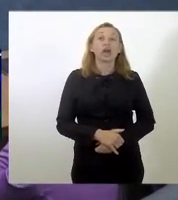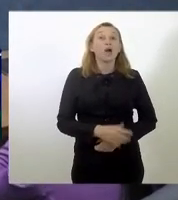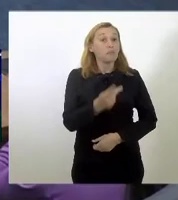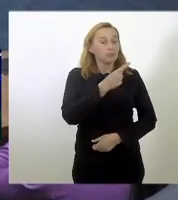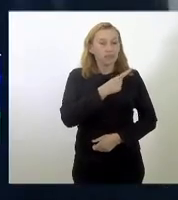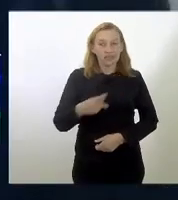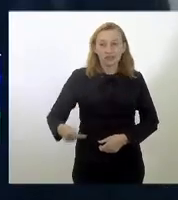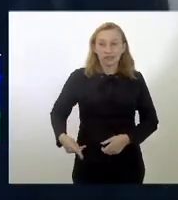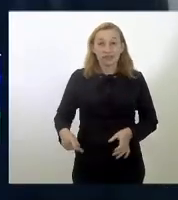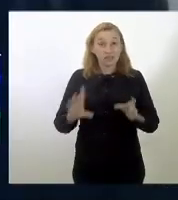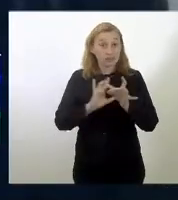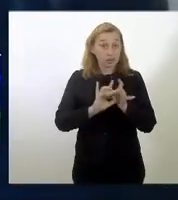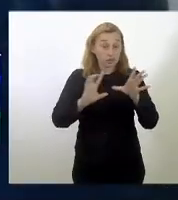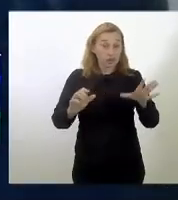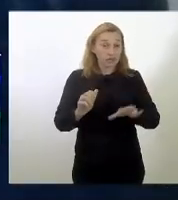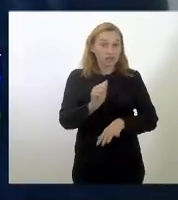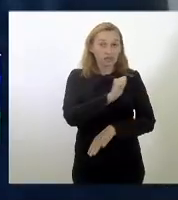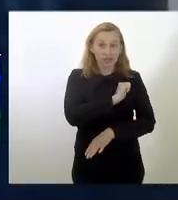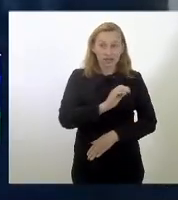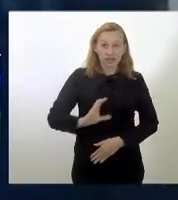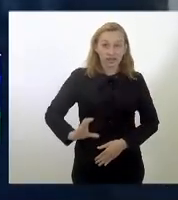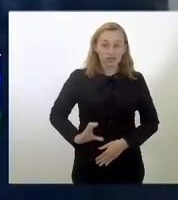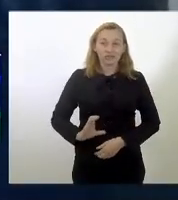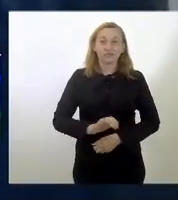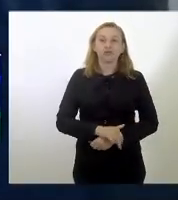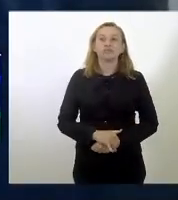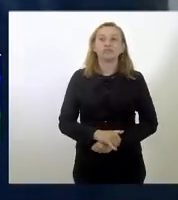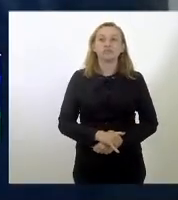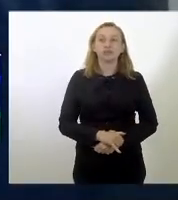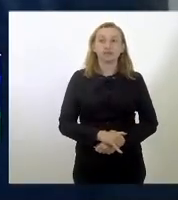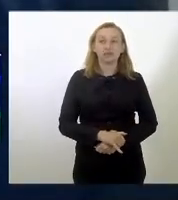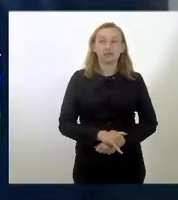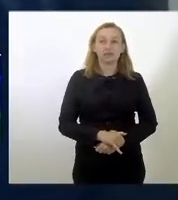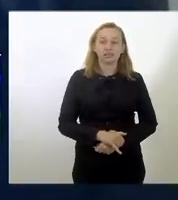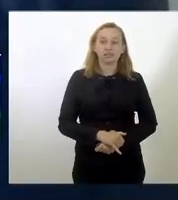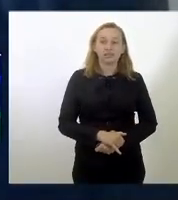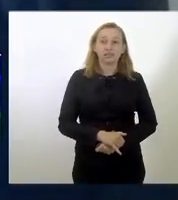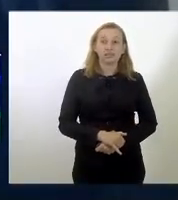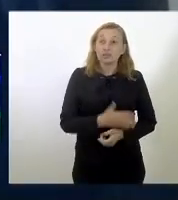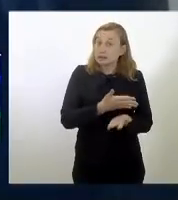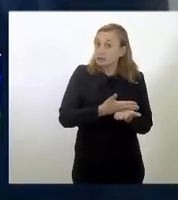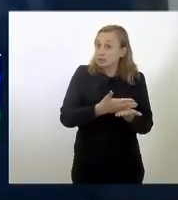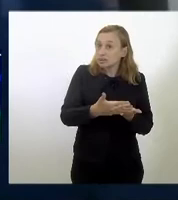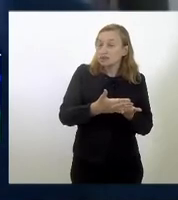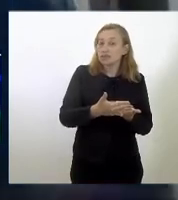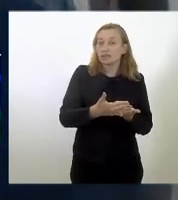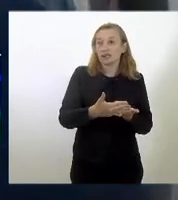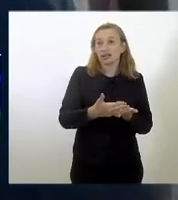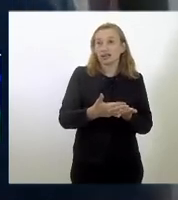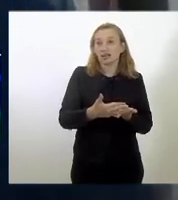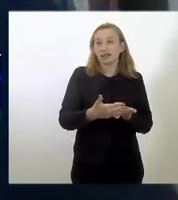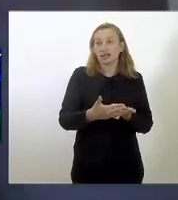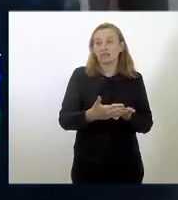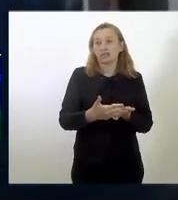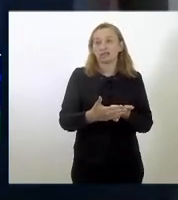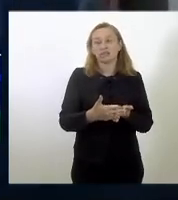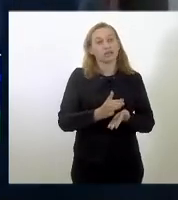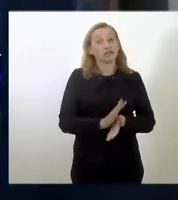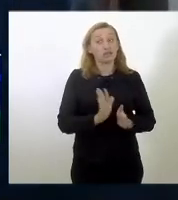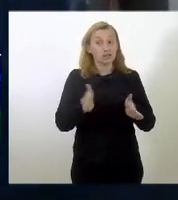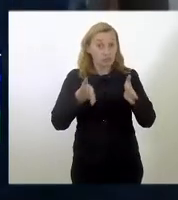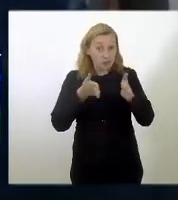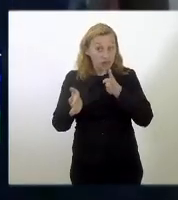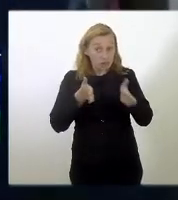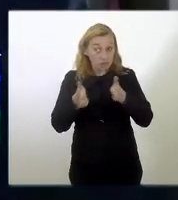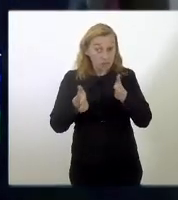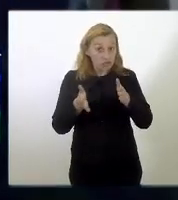Presidente democrático André Siciliano, para iniciar esse semestre de forma bem diferente